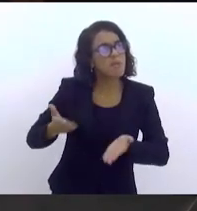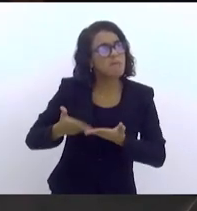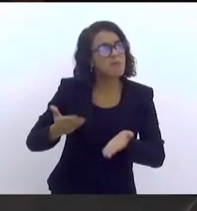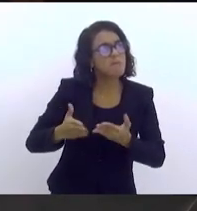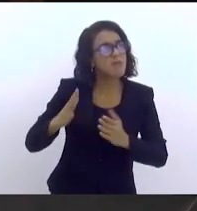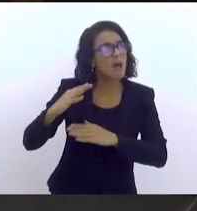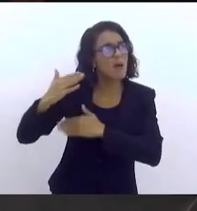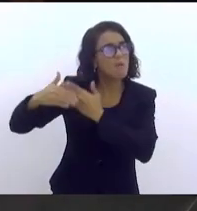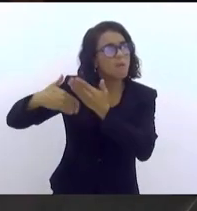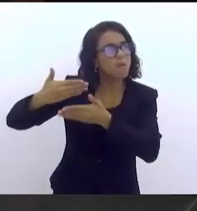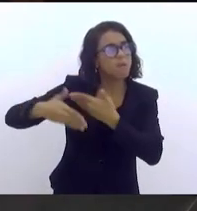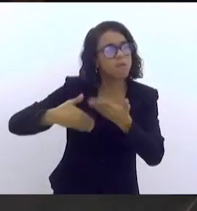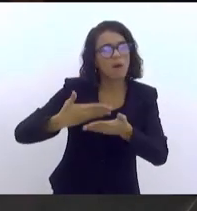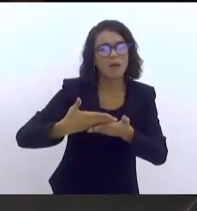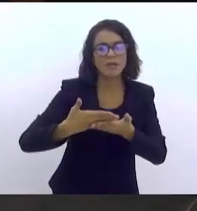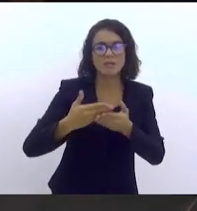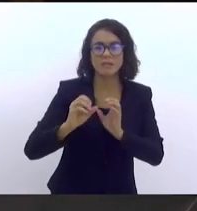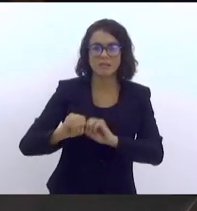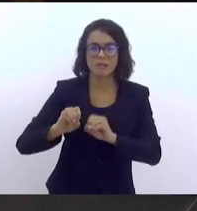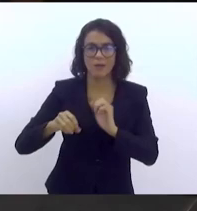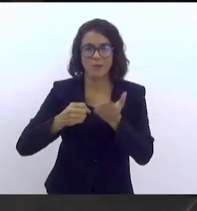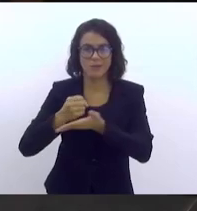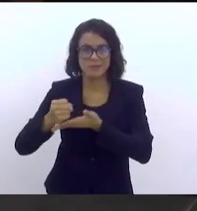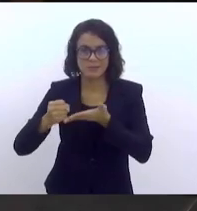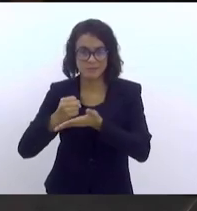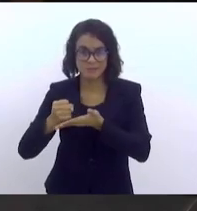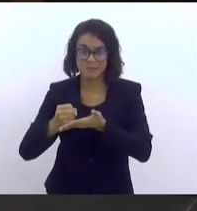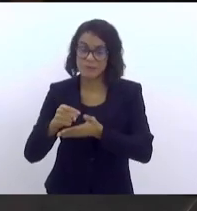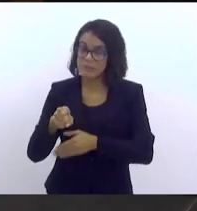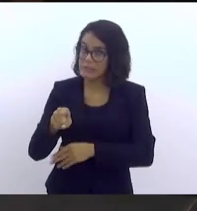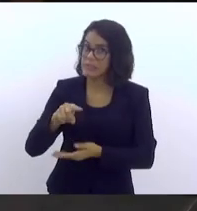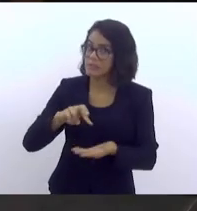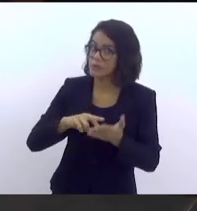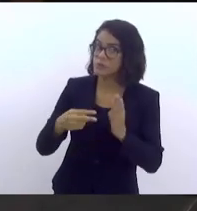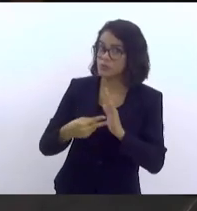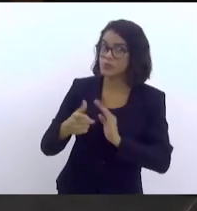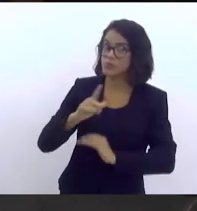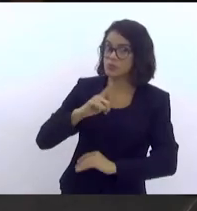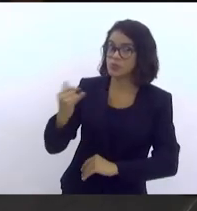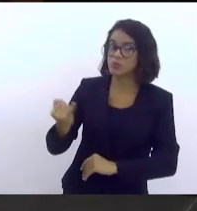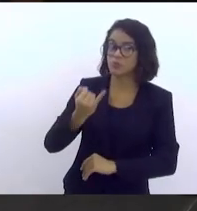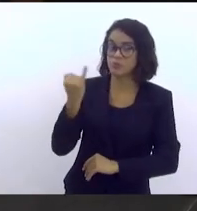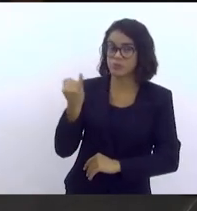ao longo da Educação Básica isso é muito significativo